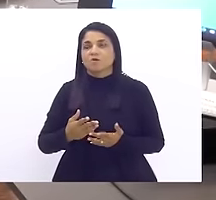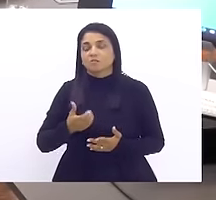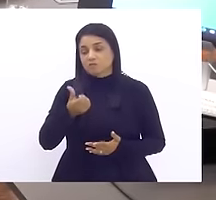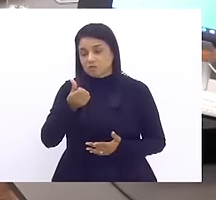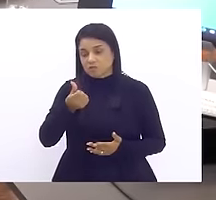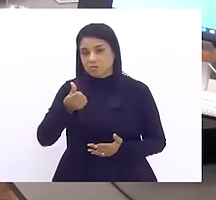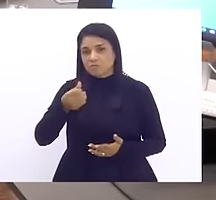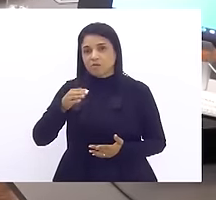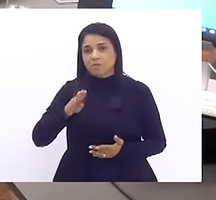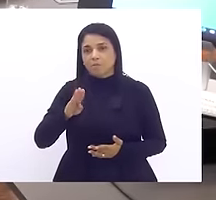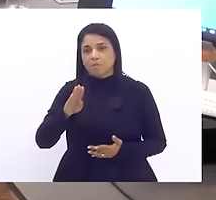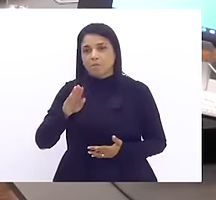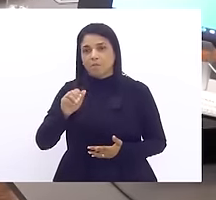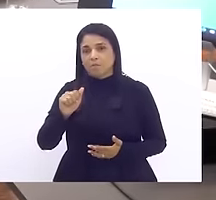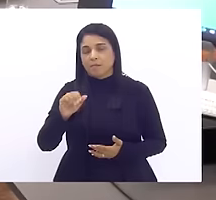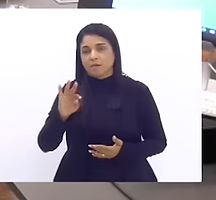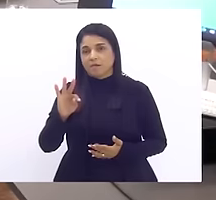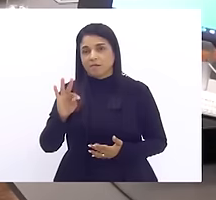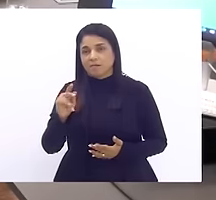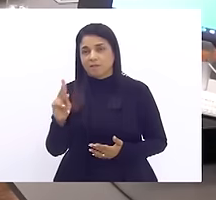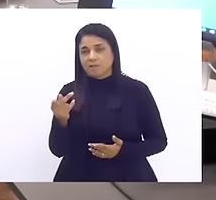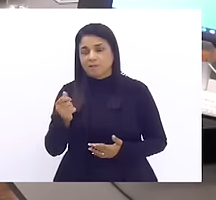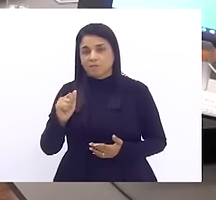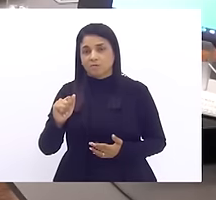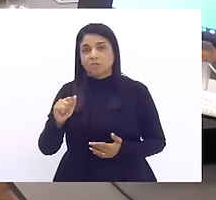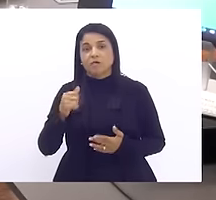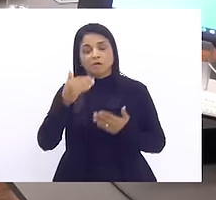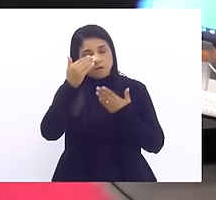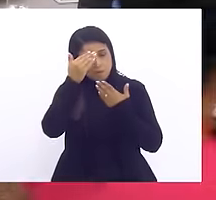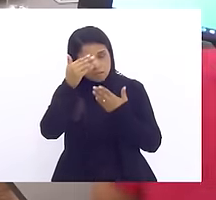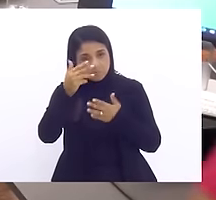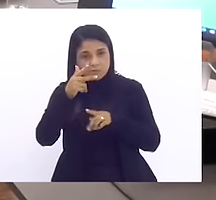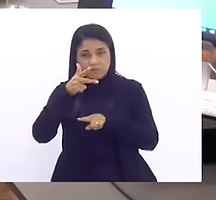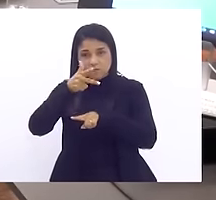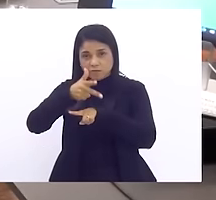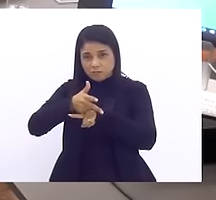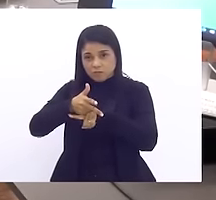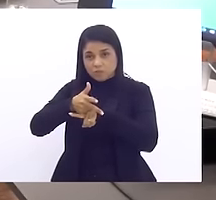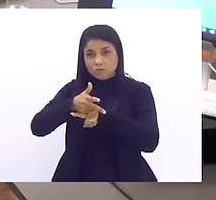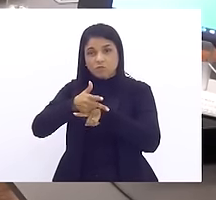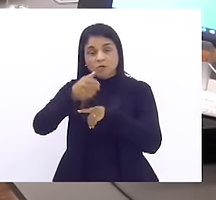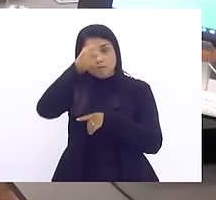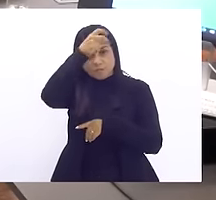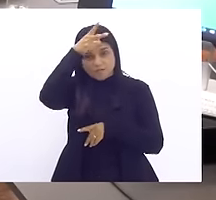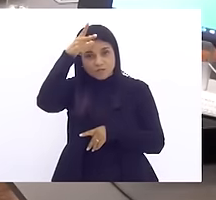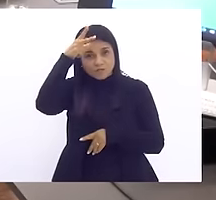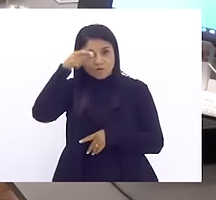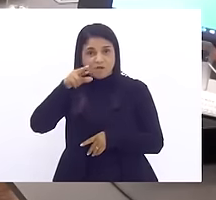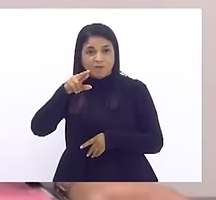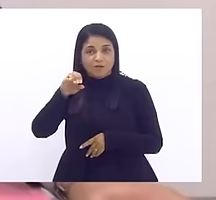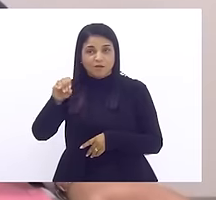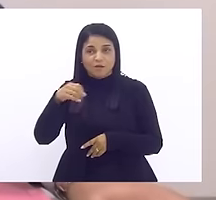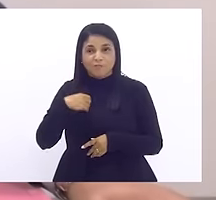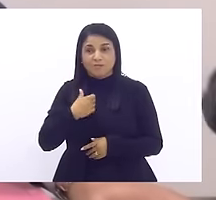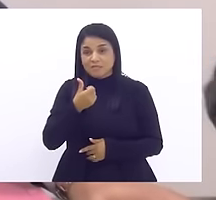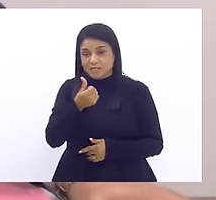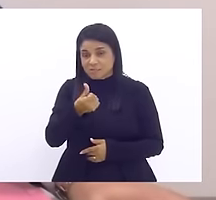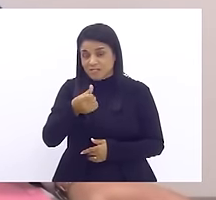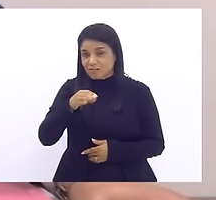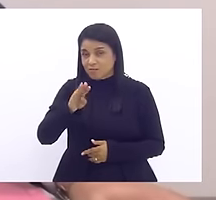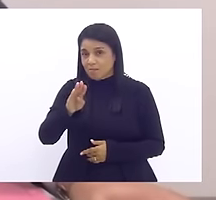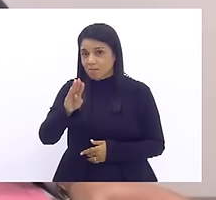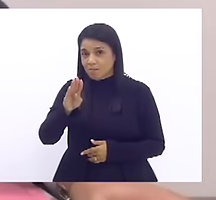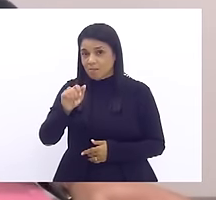batalhão que foi gravar um vídeo agradecendo a prefeitura do Rio operação que o sexto Batalhão